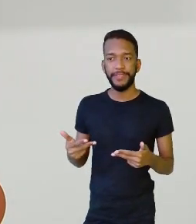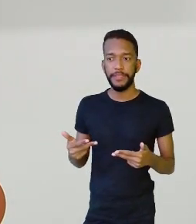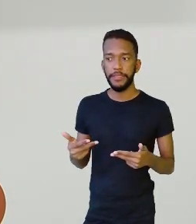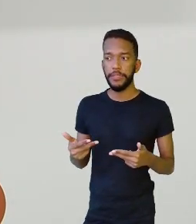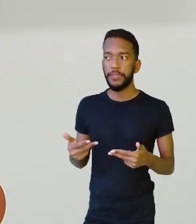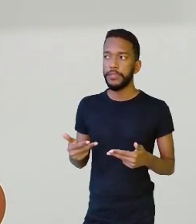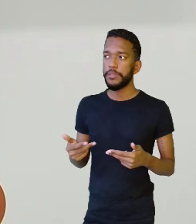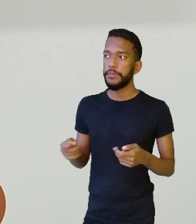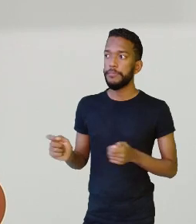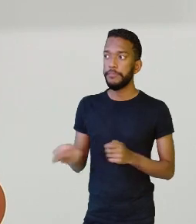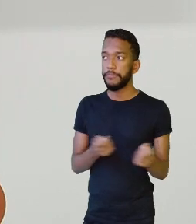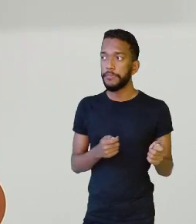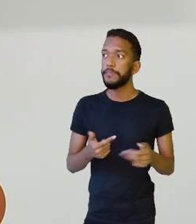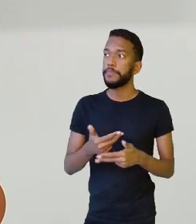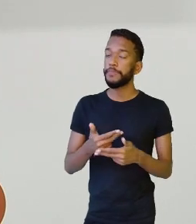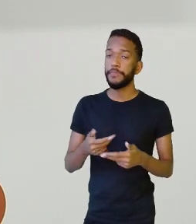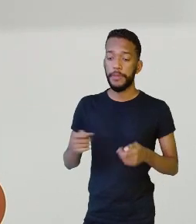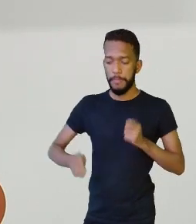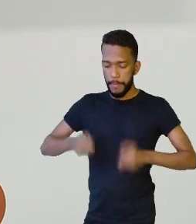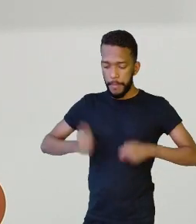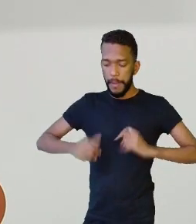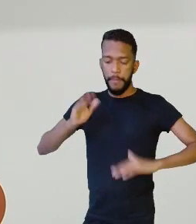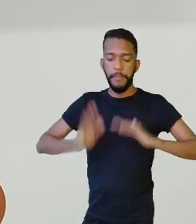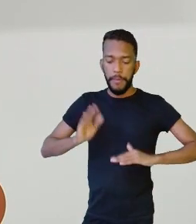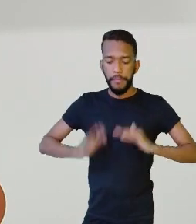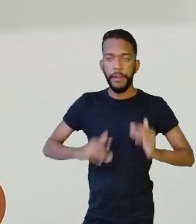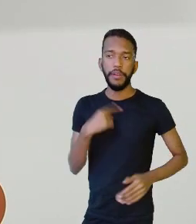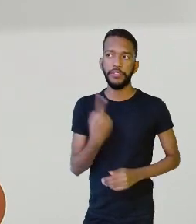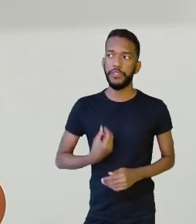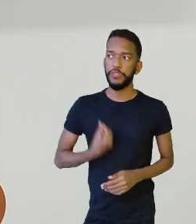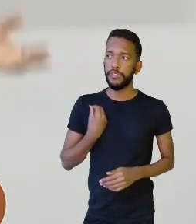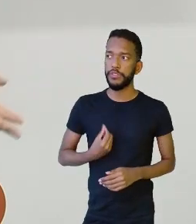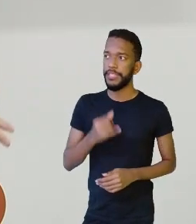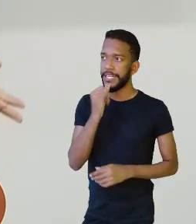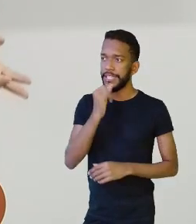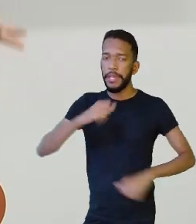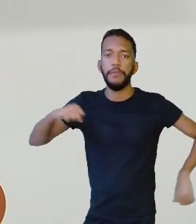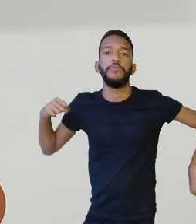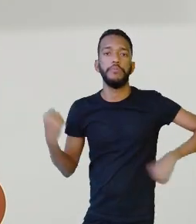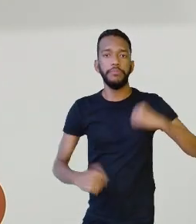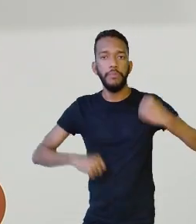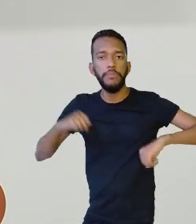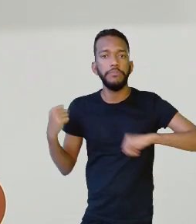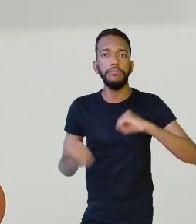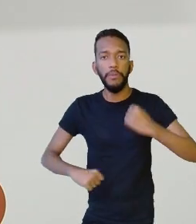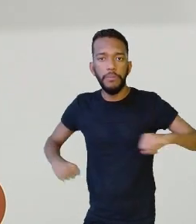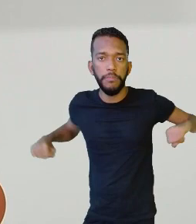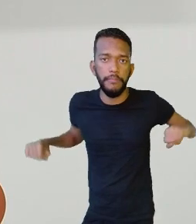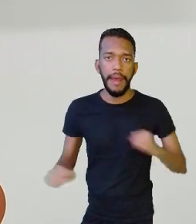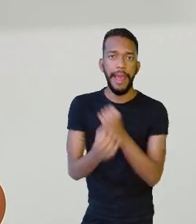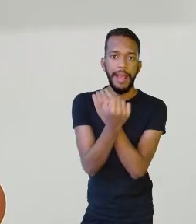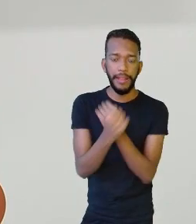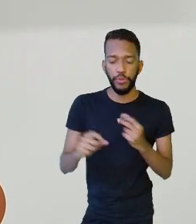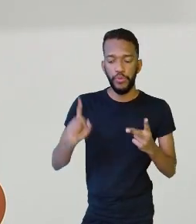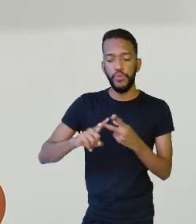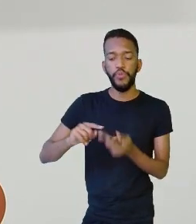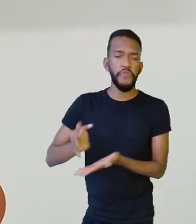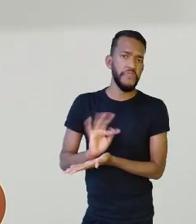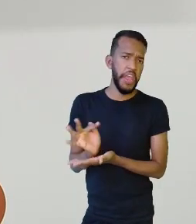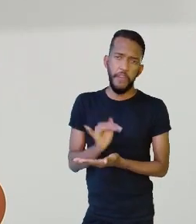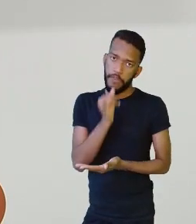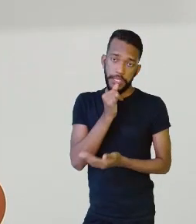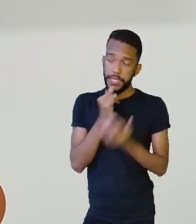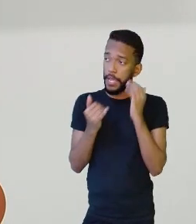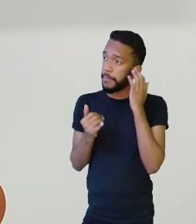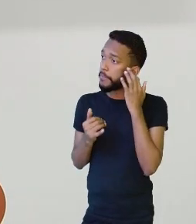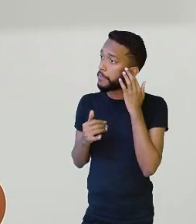muitos desses instrumentos de percussão que nós usamos hoje nas comemorações, como o maracatu e o frevo, por exemplo,